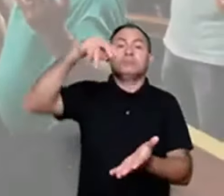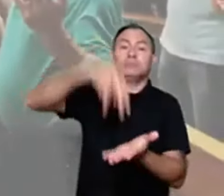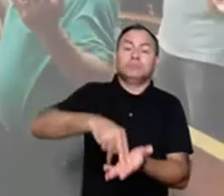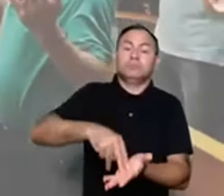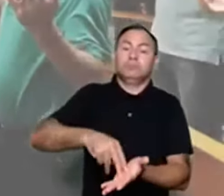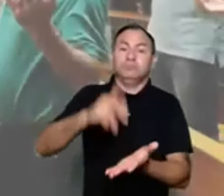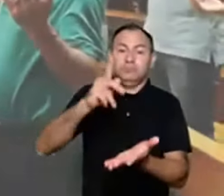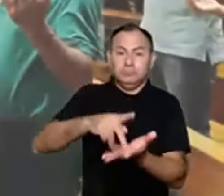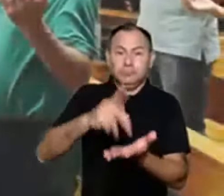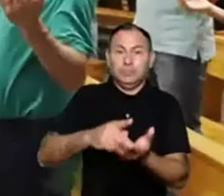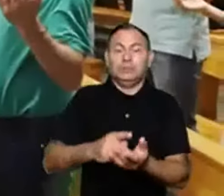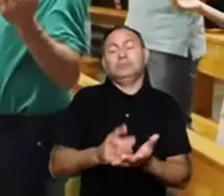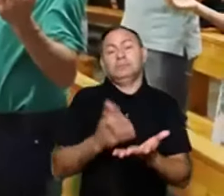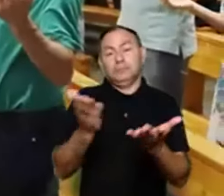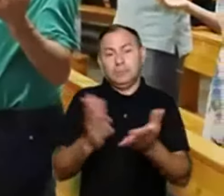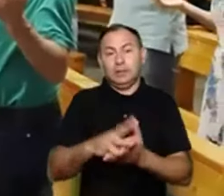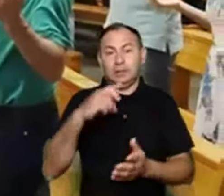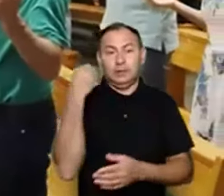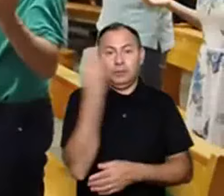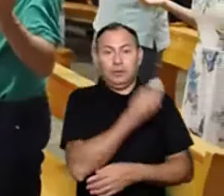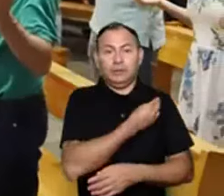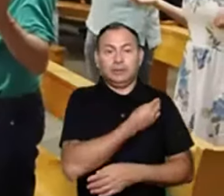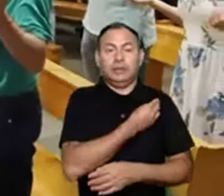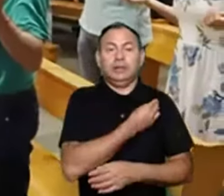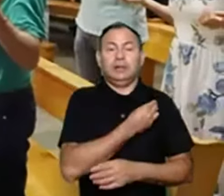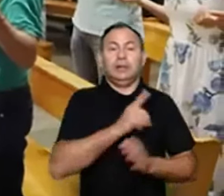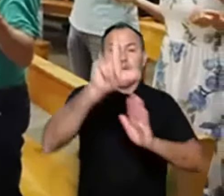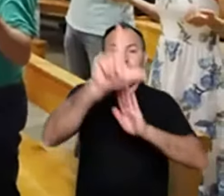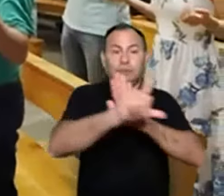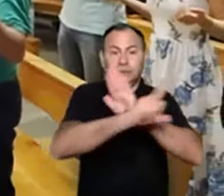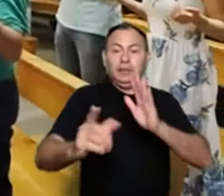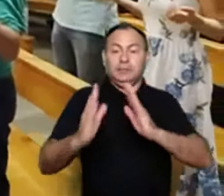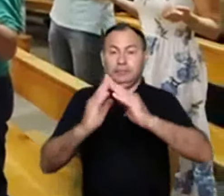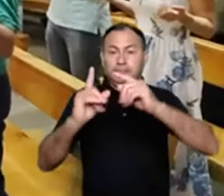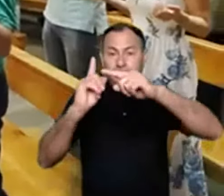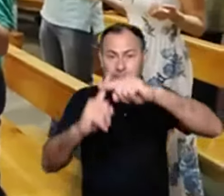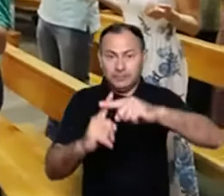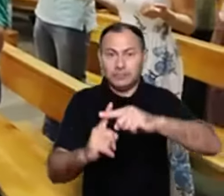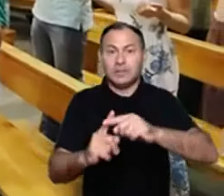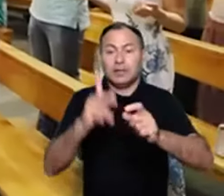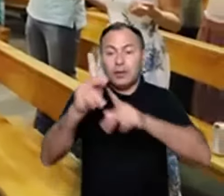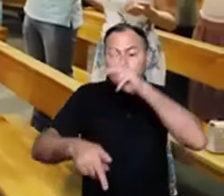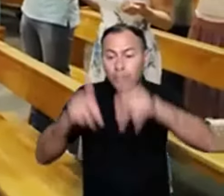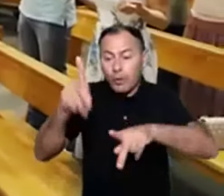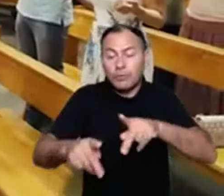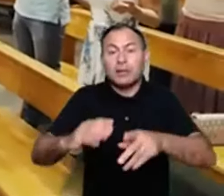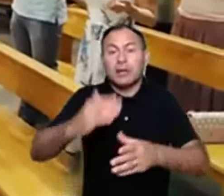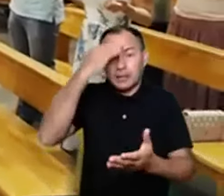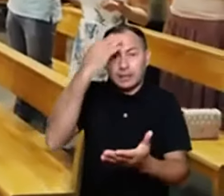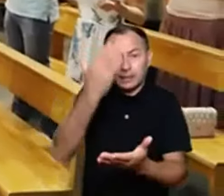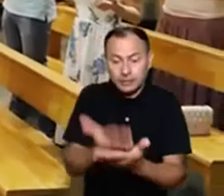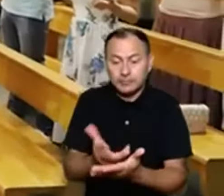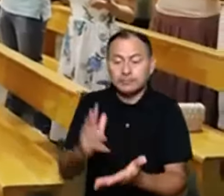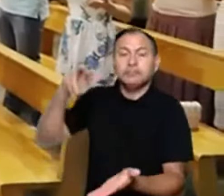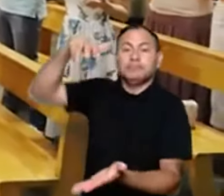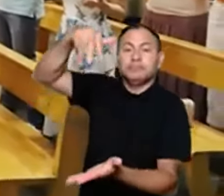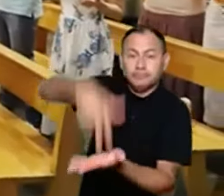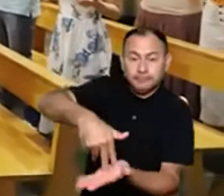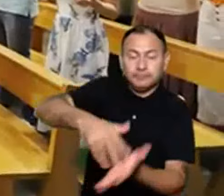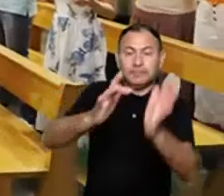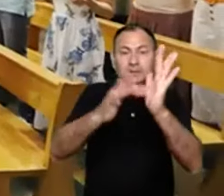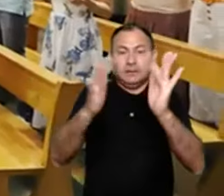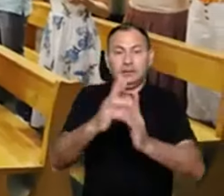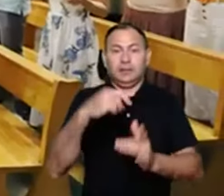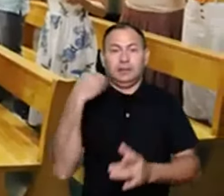participar ativamente e conscientemente das nossas liturgias, na igreja que acredita no protagonismo de